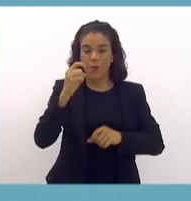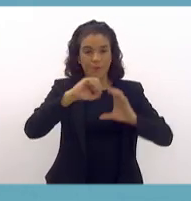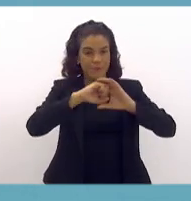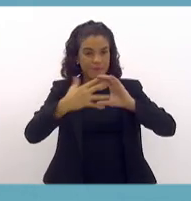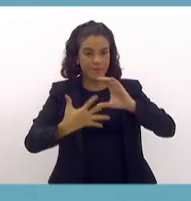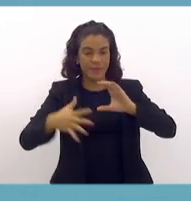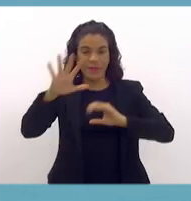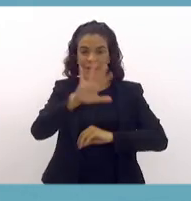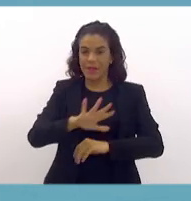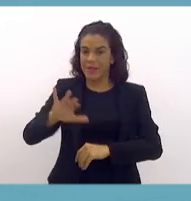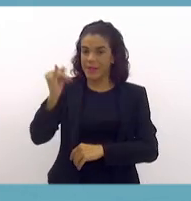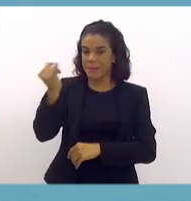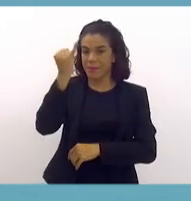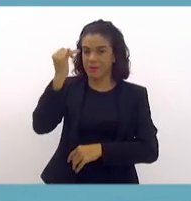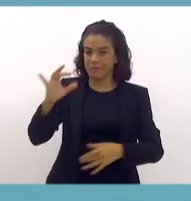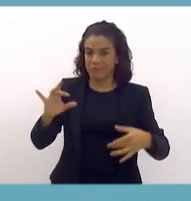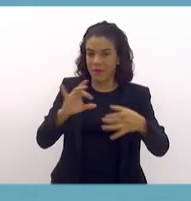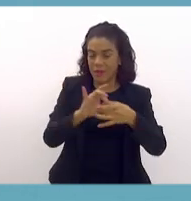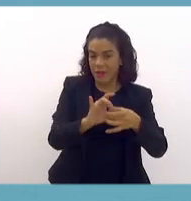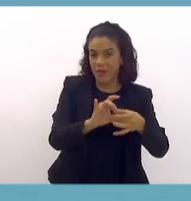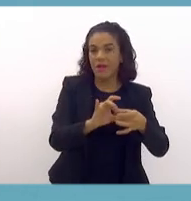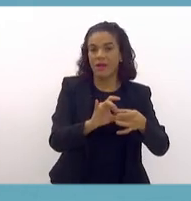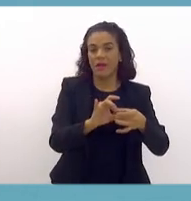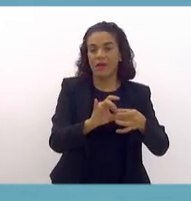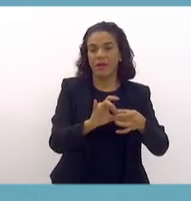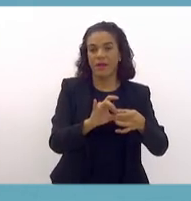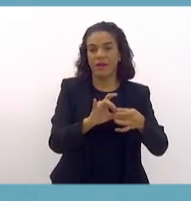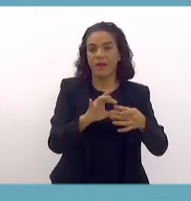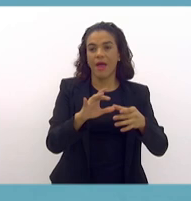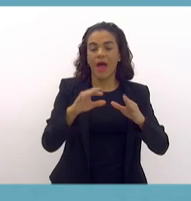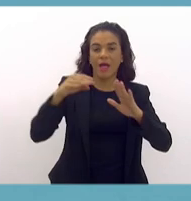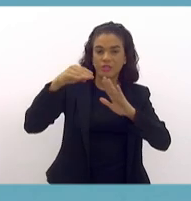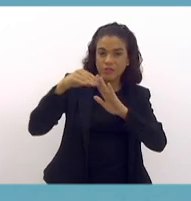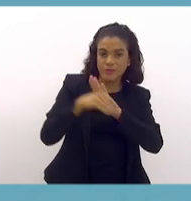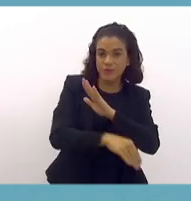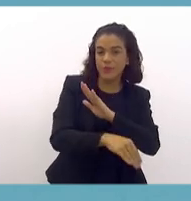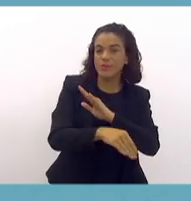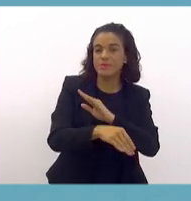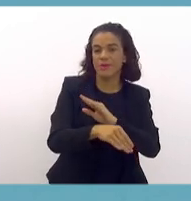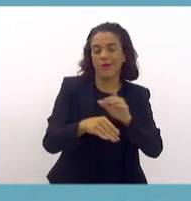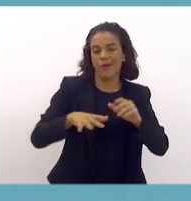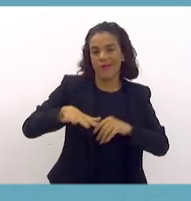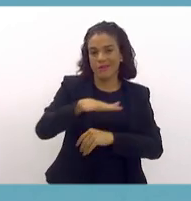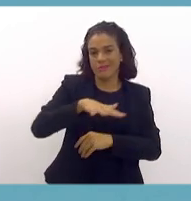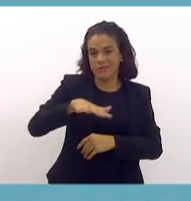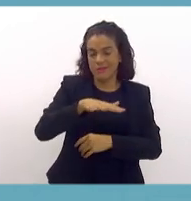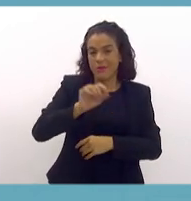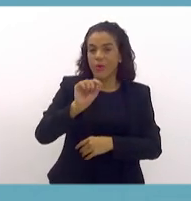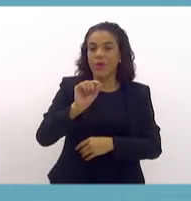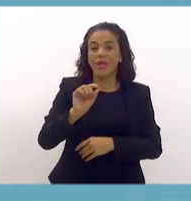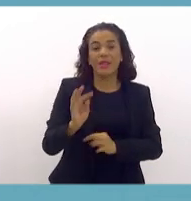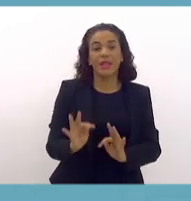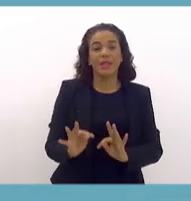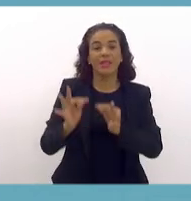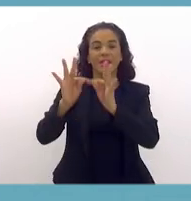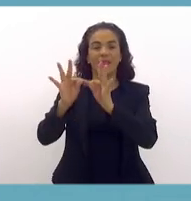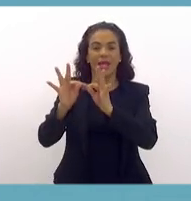de associar, talvez, a queda nesses casos tem a ver com o fato de que hoje a gente tem